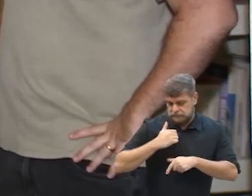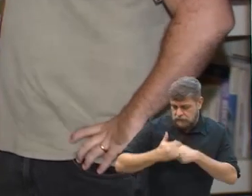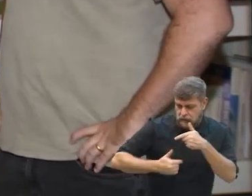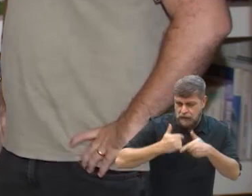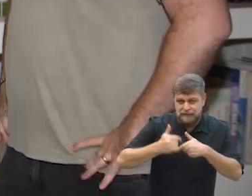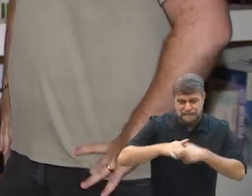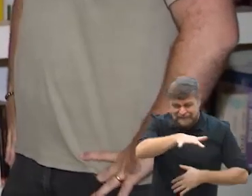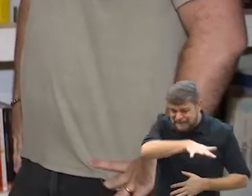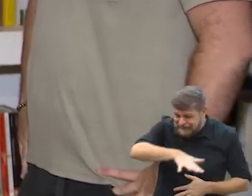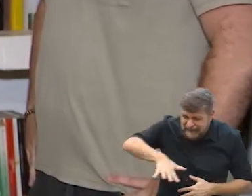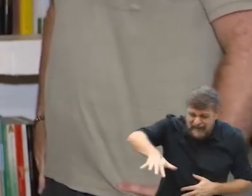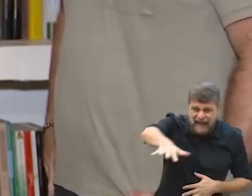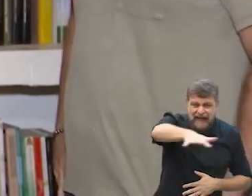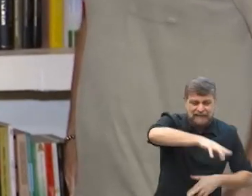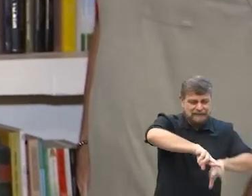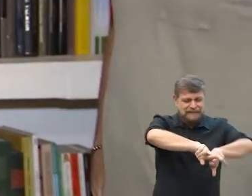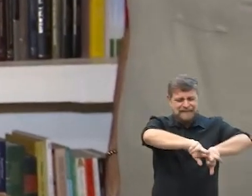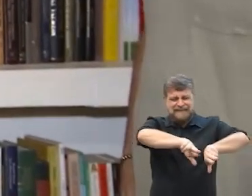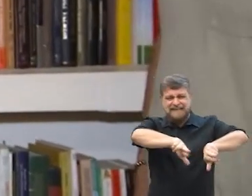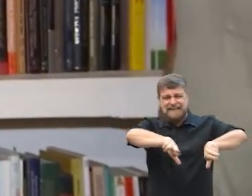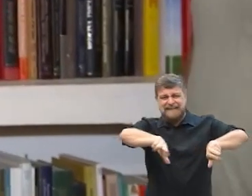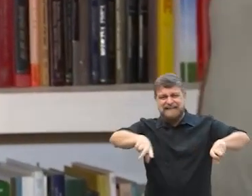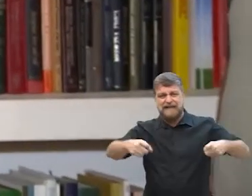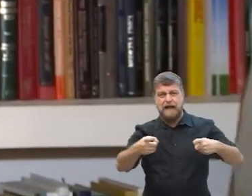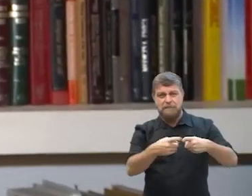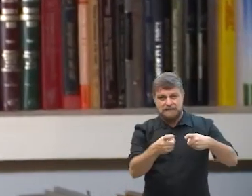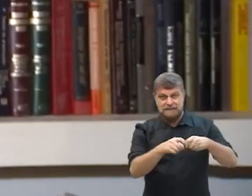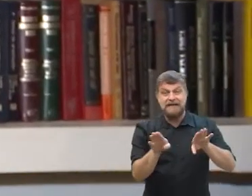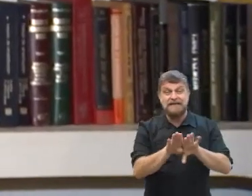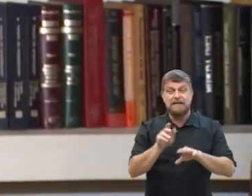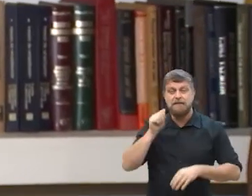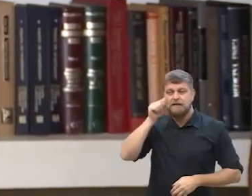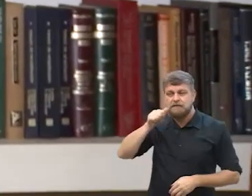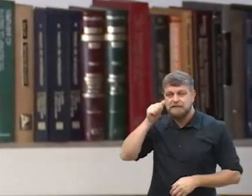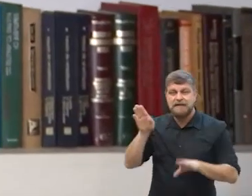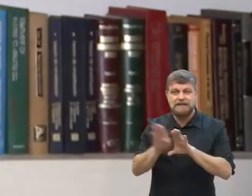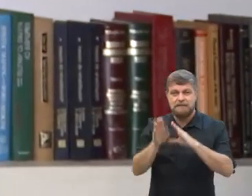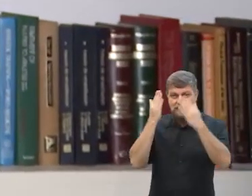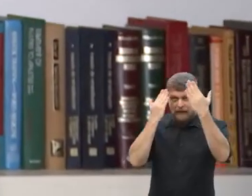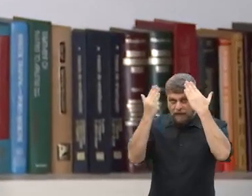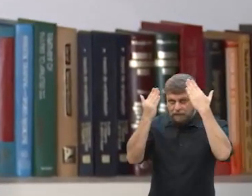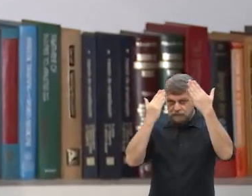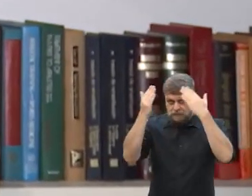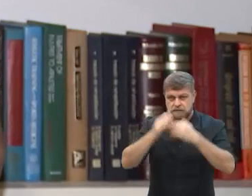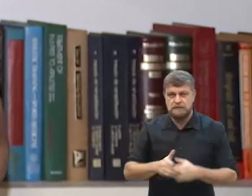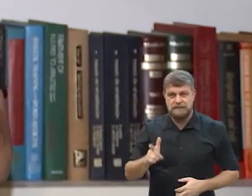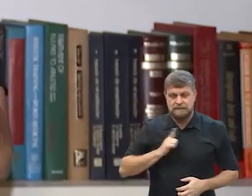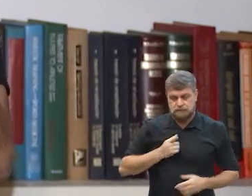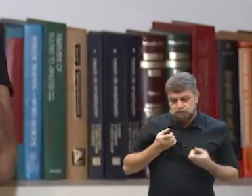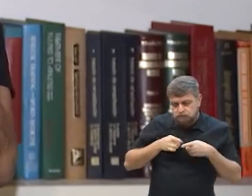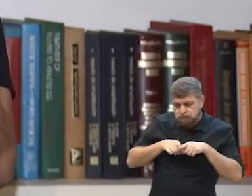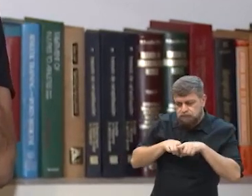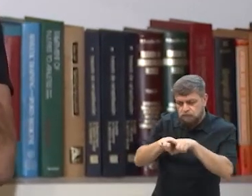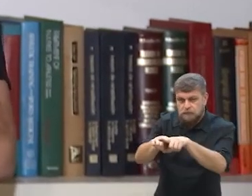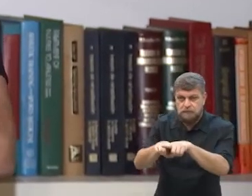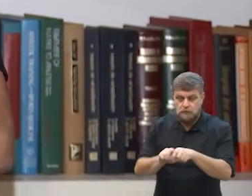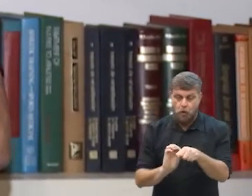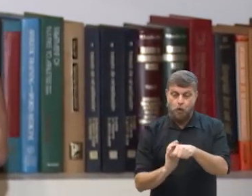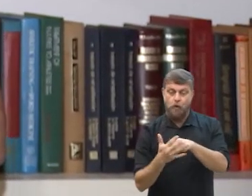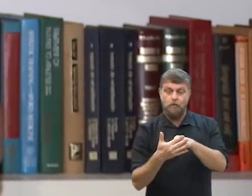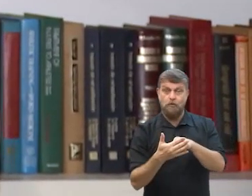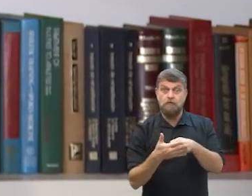em todas as áreas da medicina, da odontologia, da psicologia, então ela está sempre acompanhando. Você vê no Covid